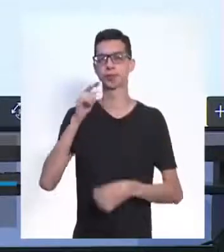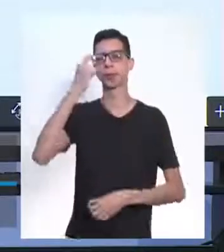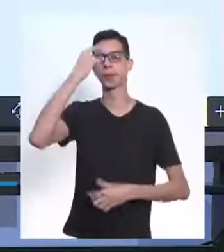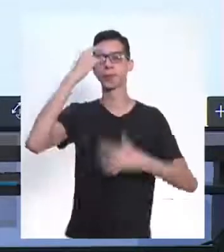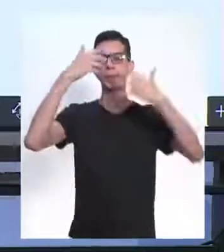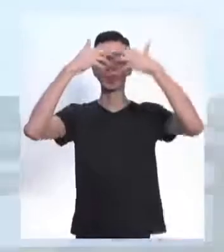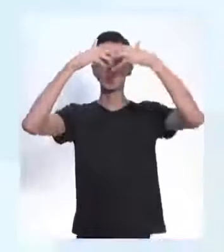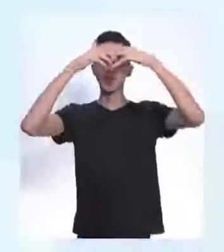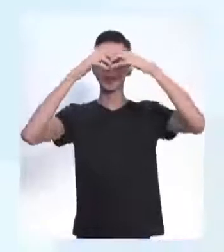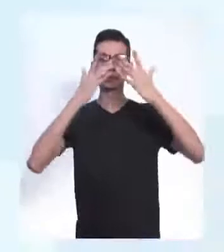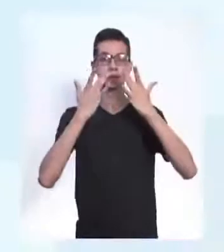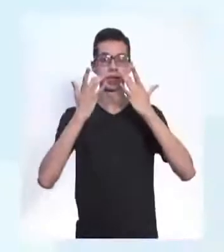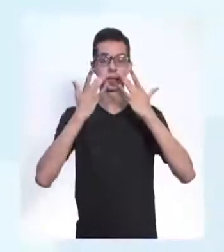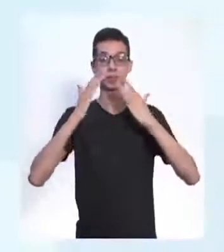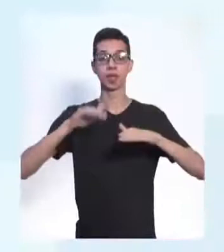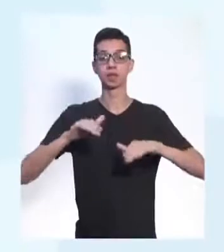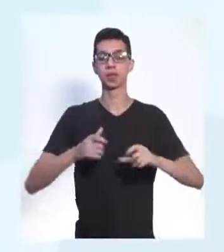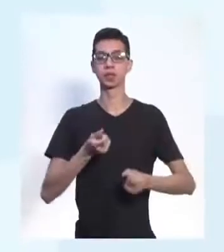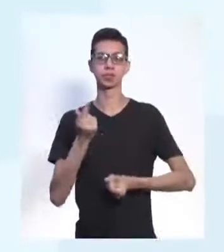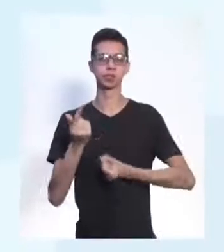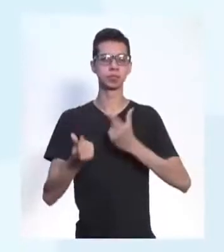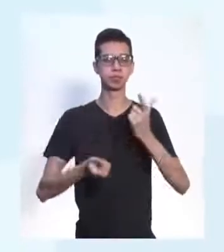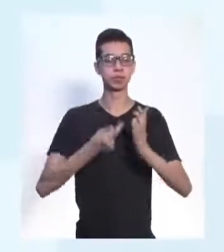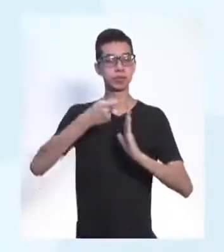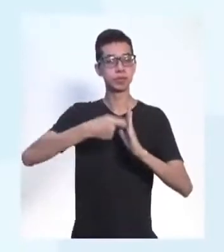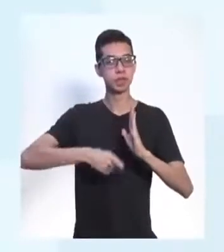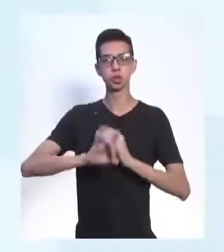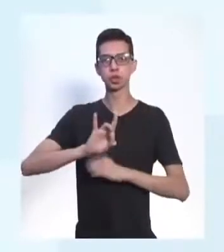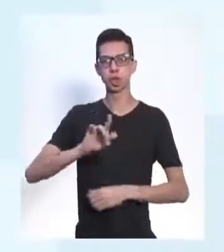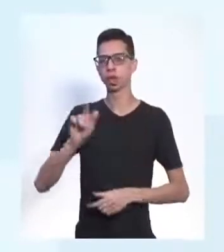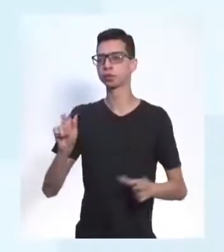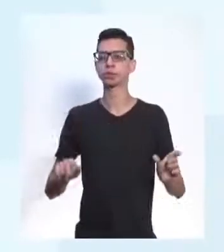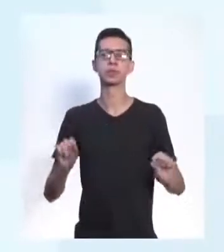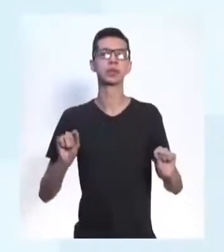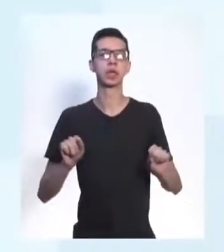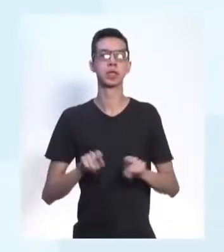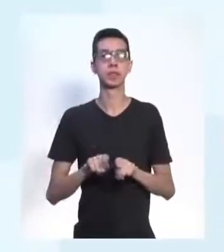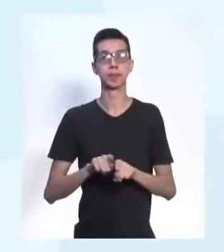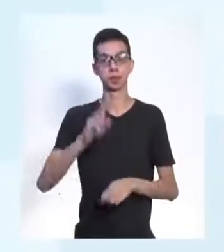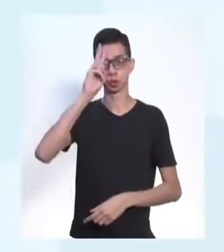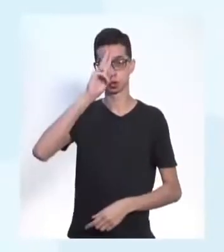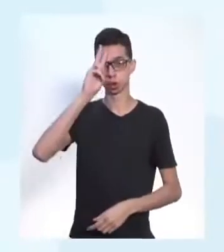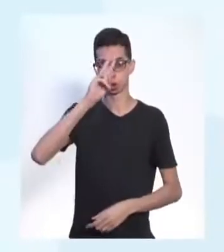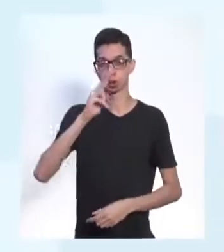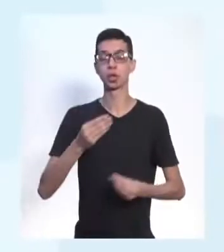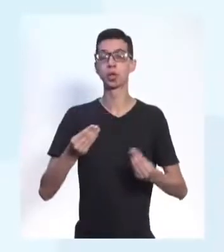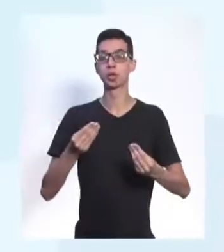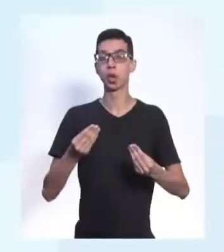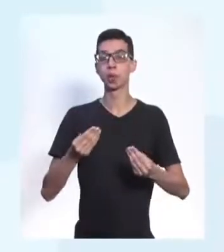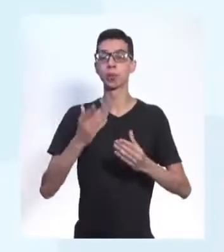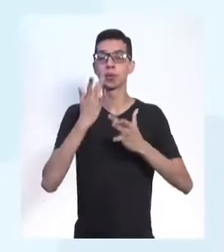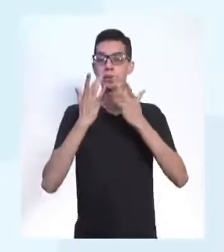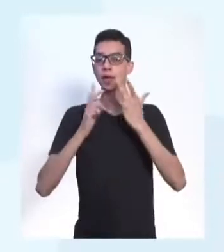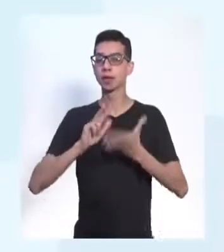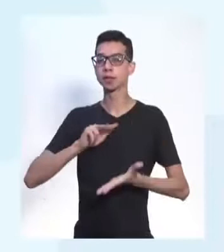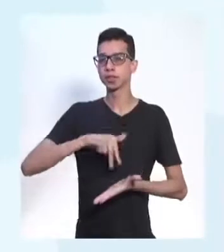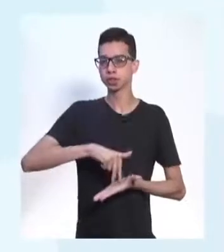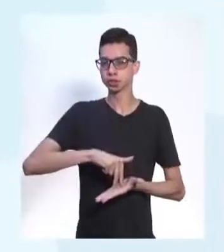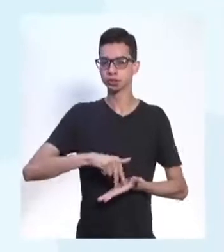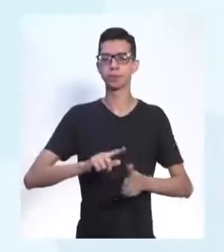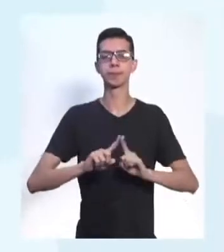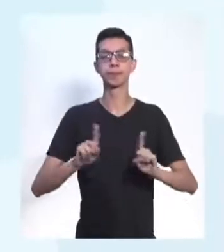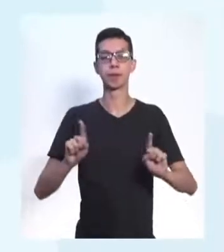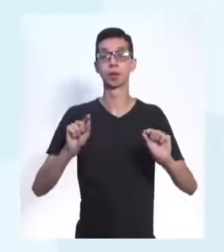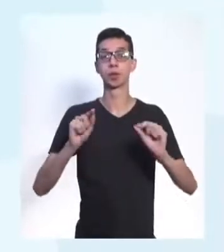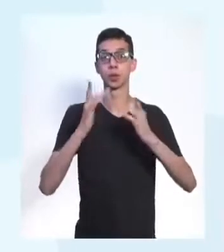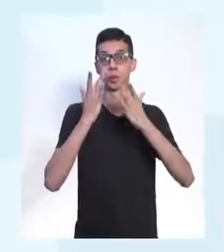de teatro, às vezes a gente só pensa no texto, nos atores, na história, em chegar lá no teatro. Mas uma peça teatral, ela é